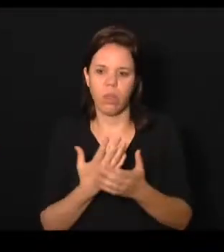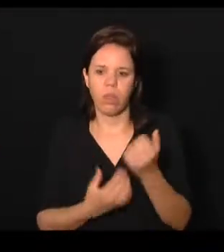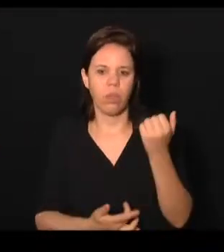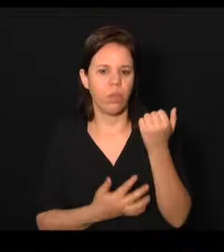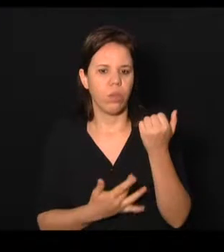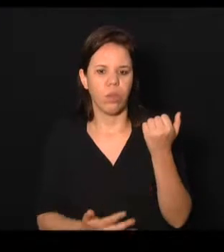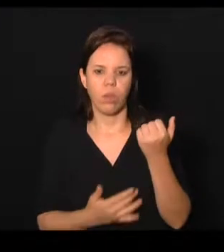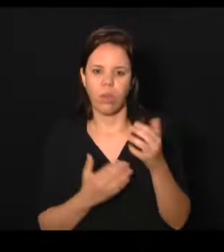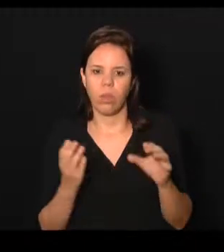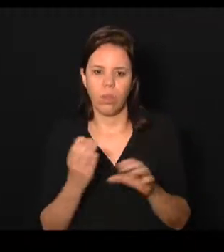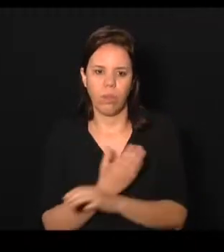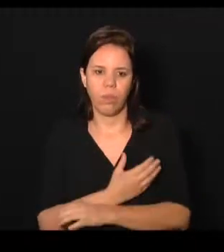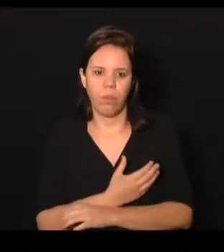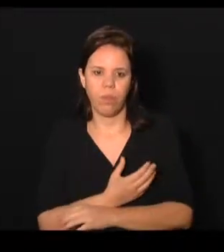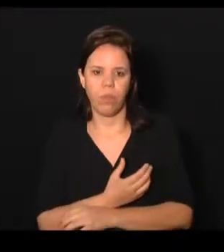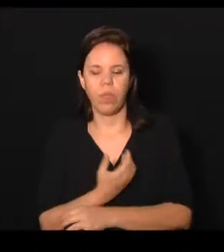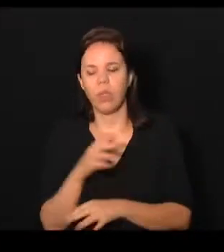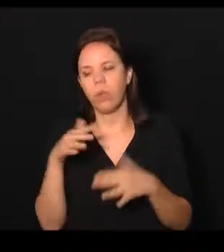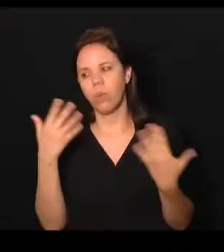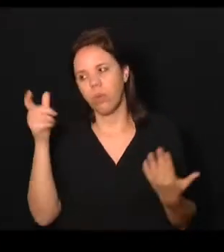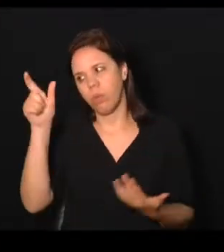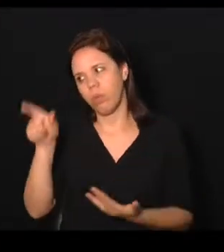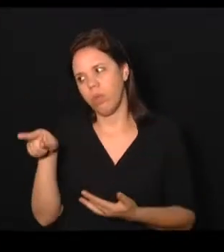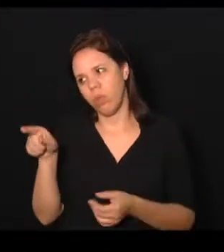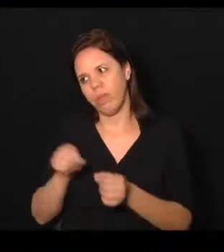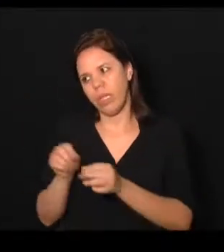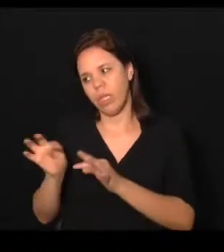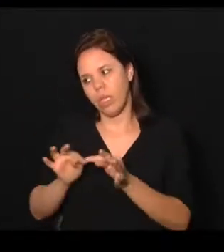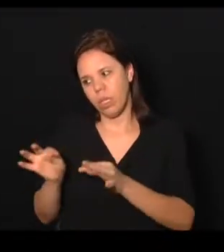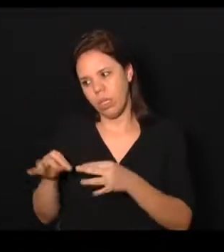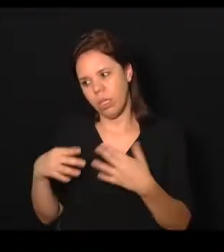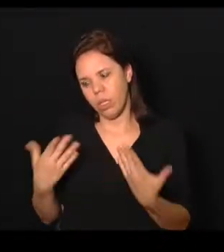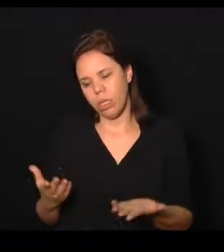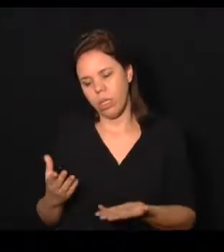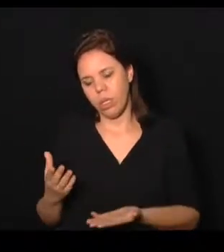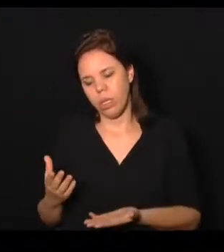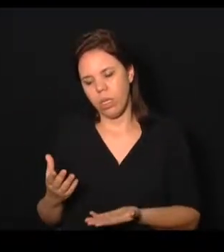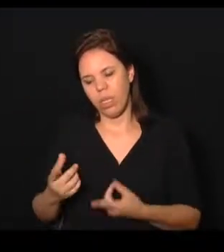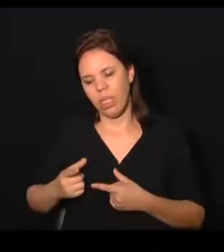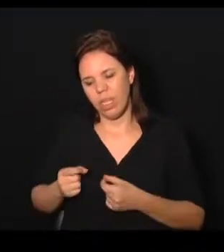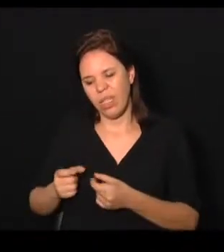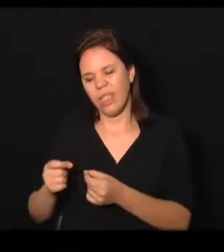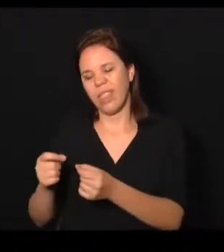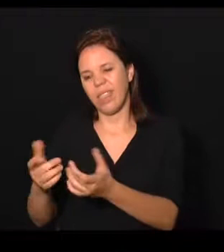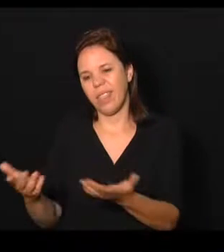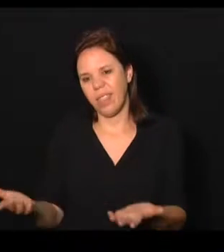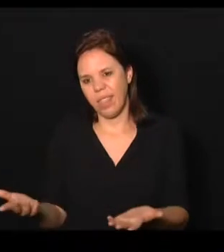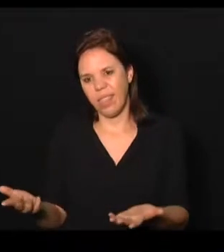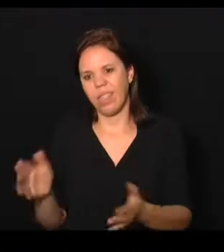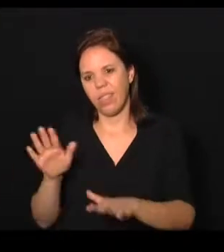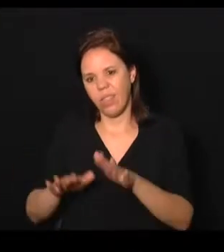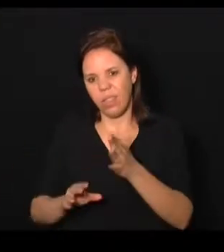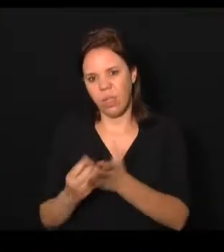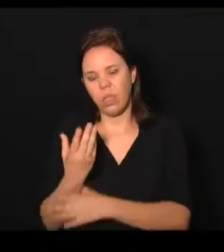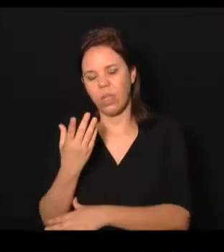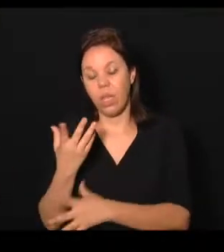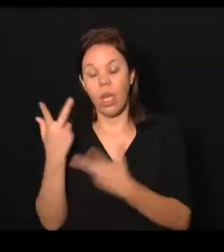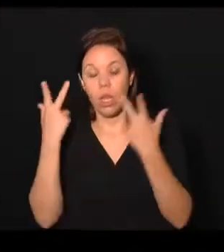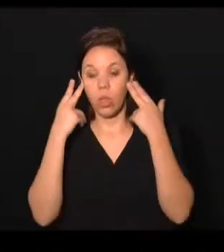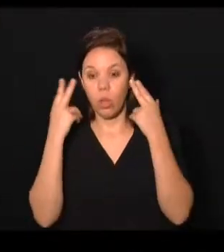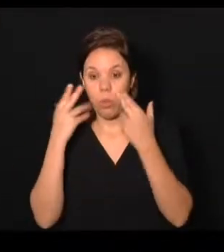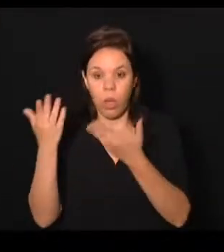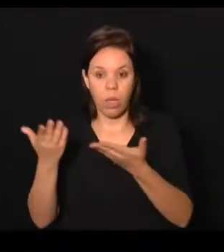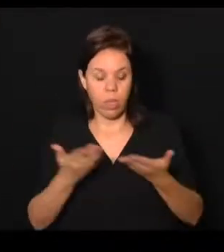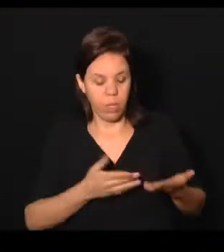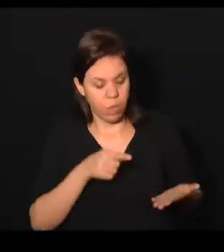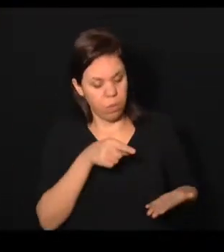totalidade. Então, quando uma pessoa, por exemplo, está fazendo um tratamento oncológico, é muito comum a necessidade de receber sangue, porque